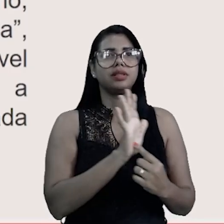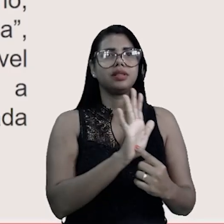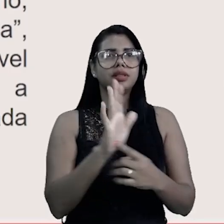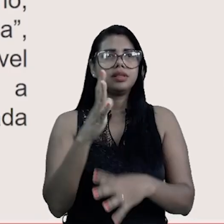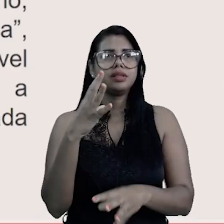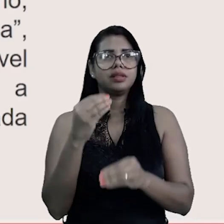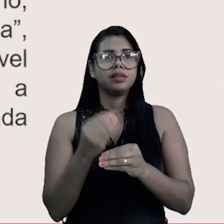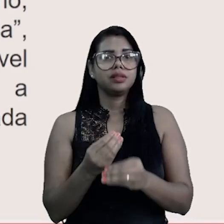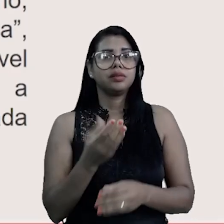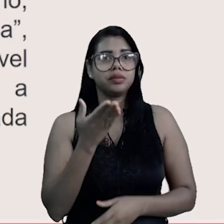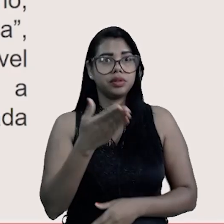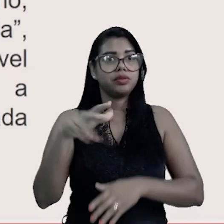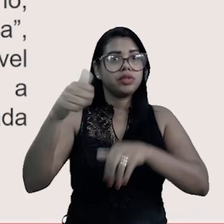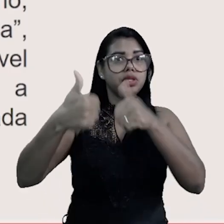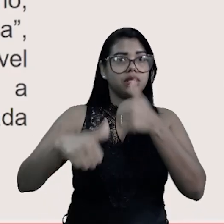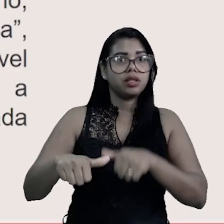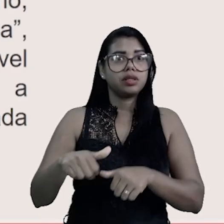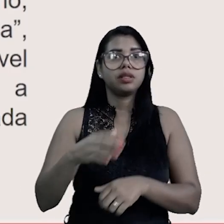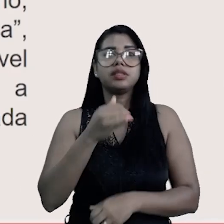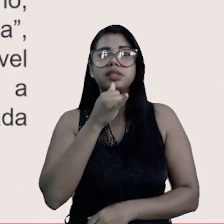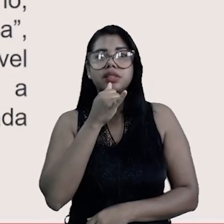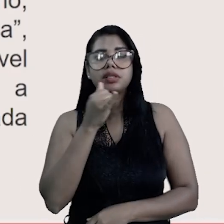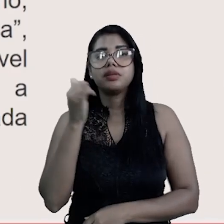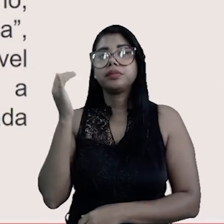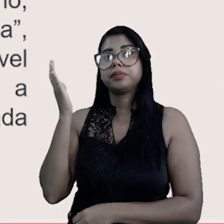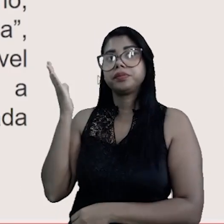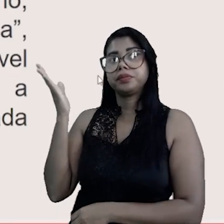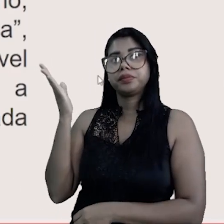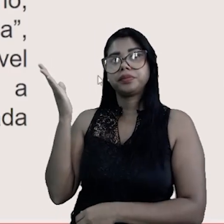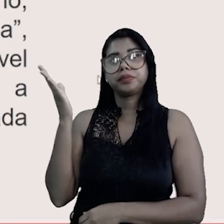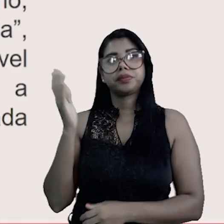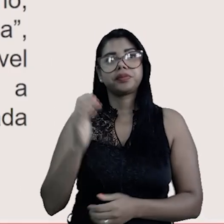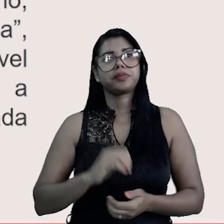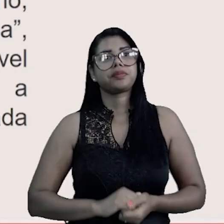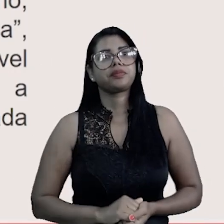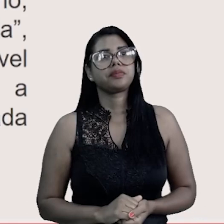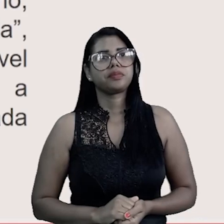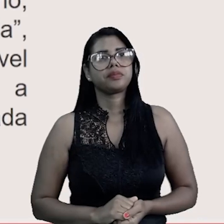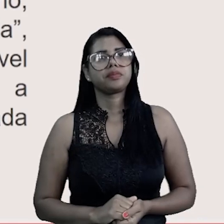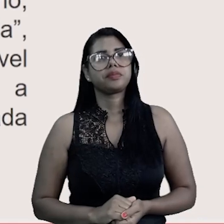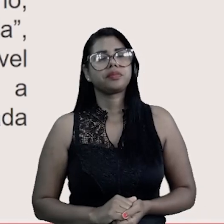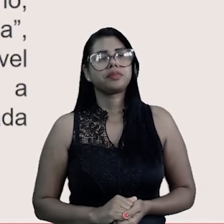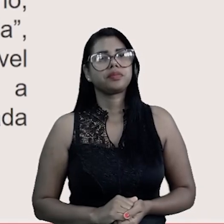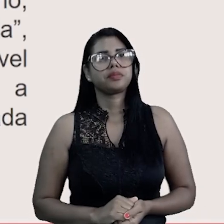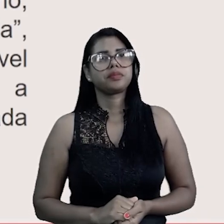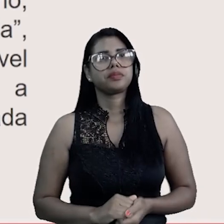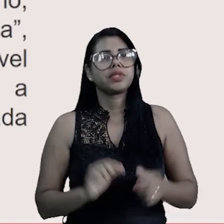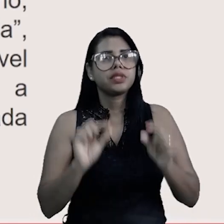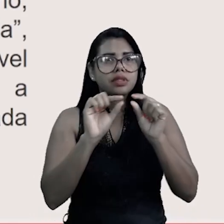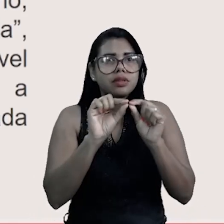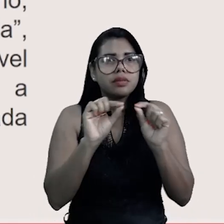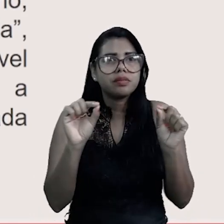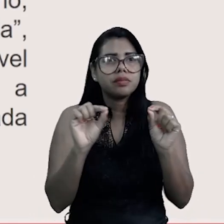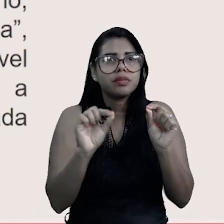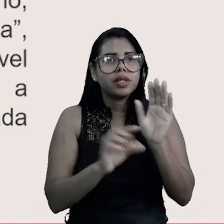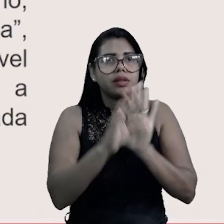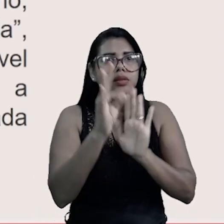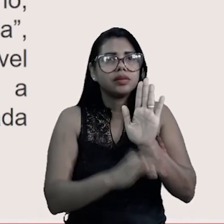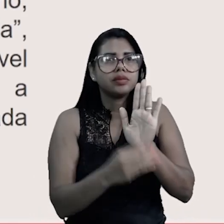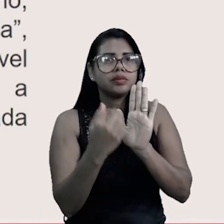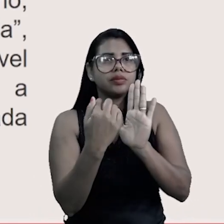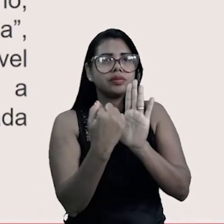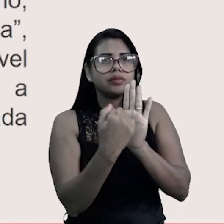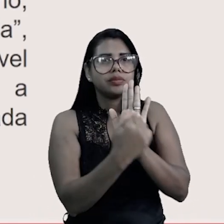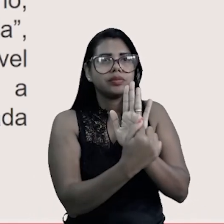você observar, ela usa aqui, ó, principal entrave. Deixa eu fazer a marcação aqui. Deixa eu passar aqui, ó, o marcador.